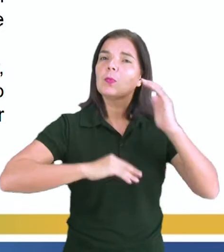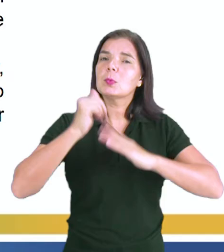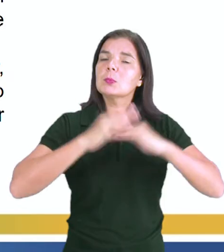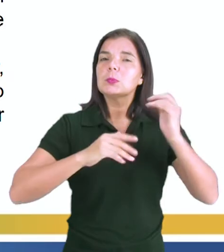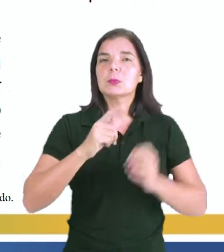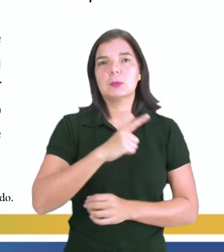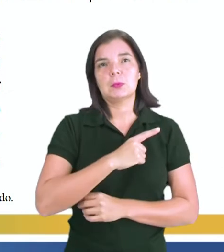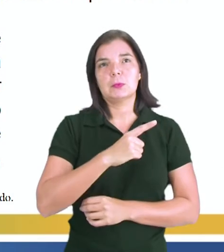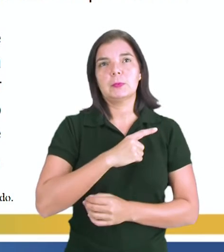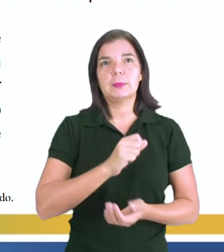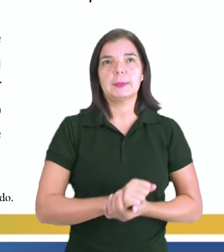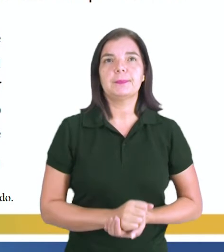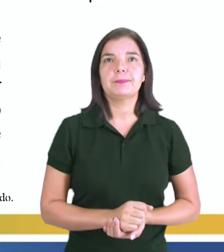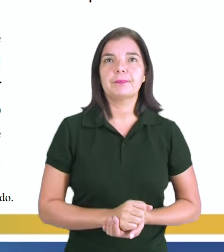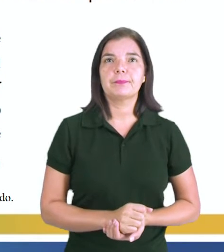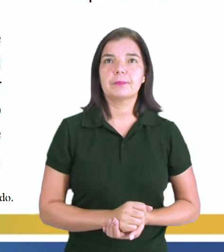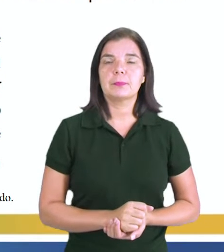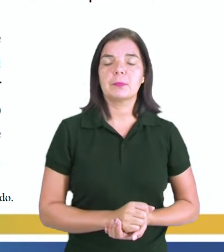vão ter.